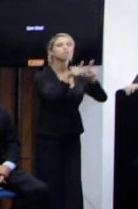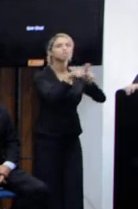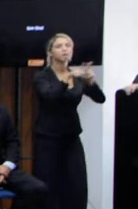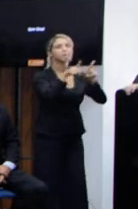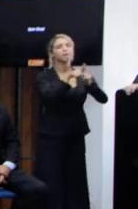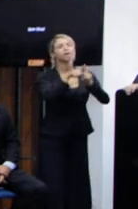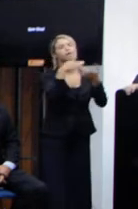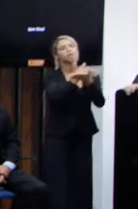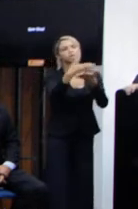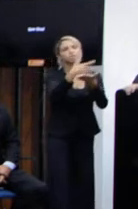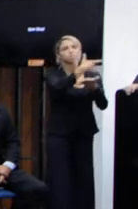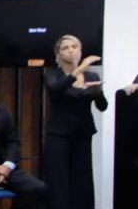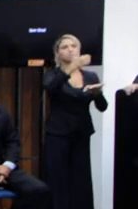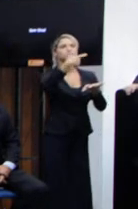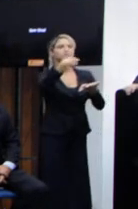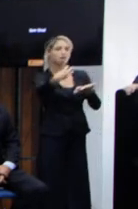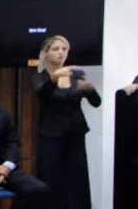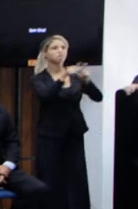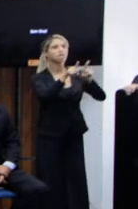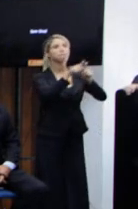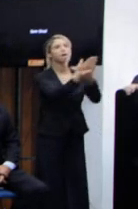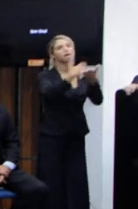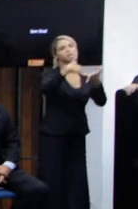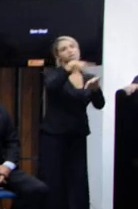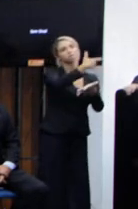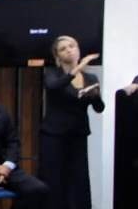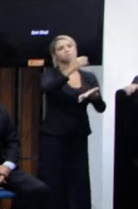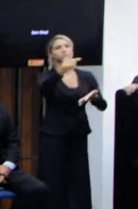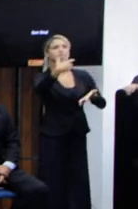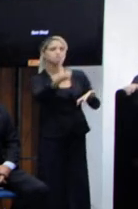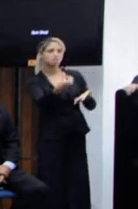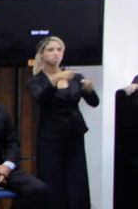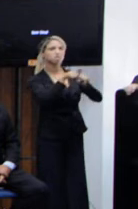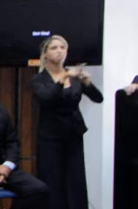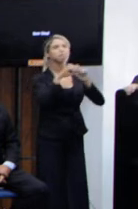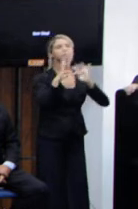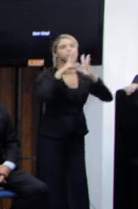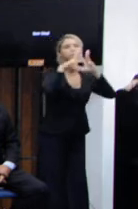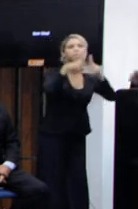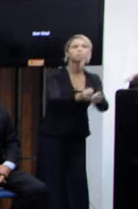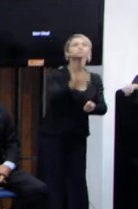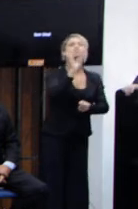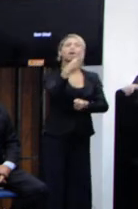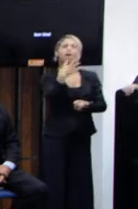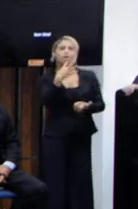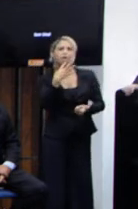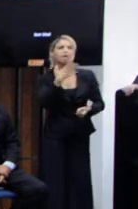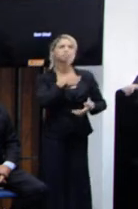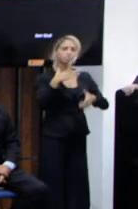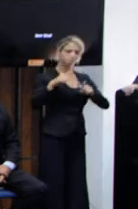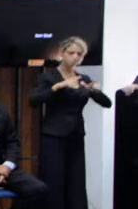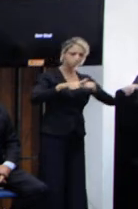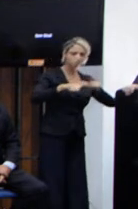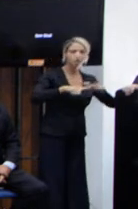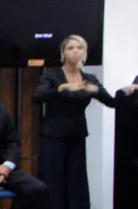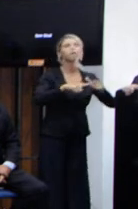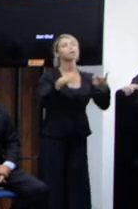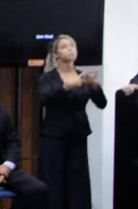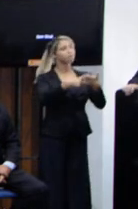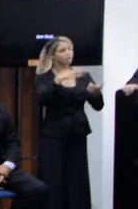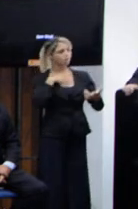2013 a 2016. Muitos aqui estiveram caminhando junto comigo nessa luta tão